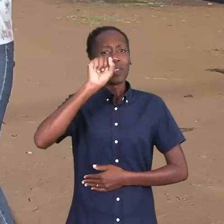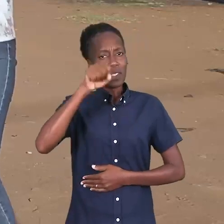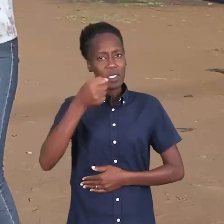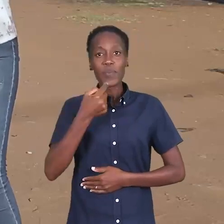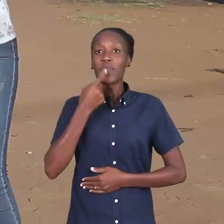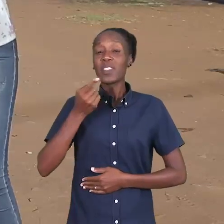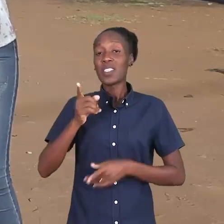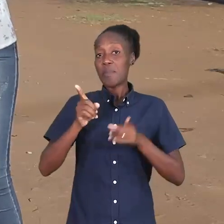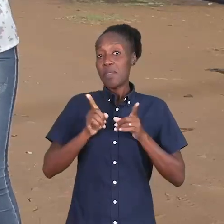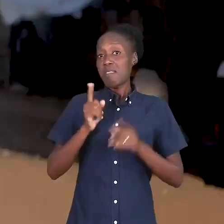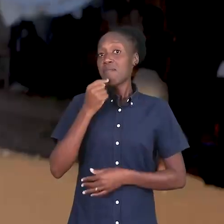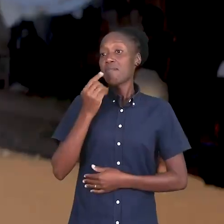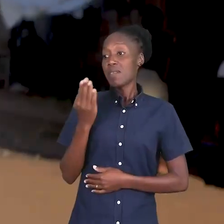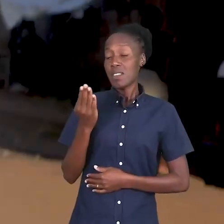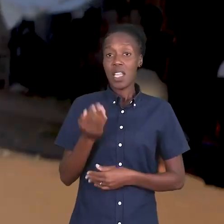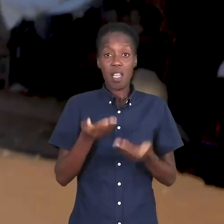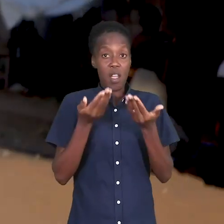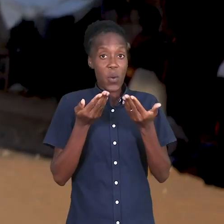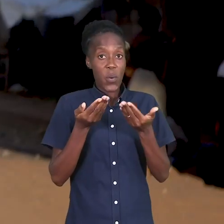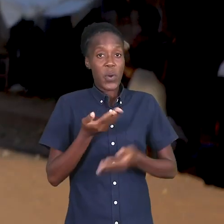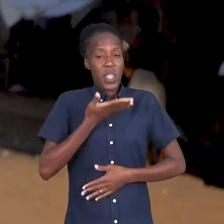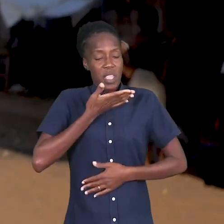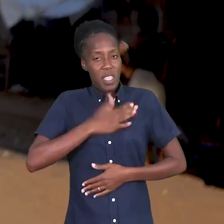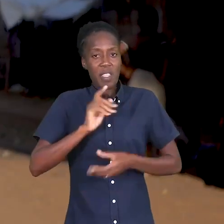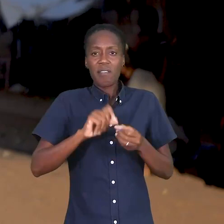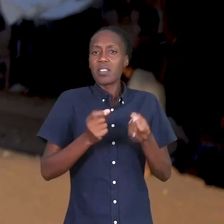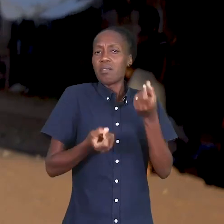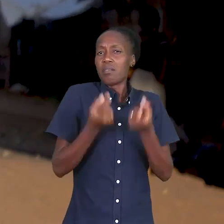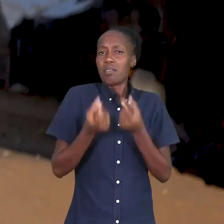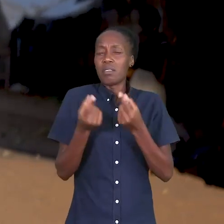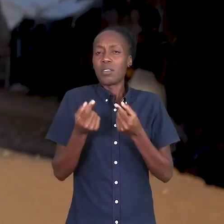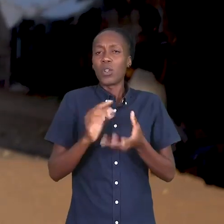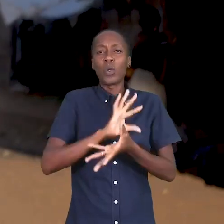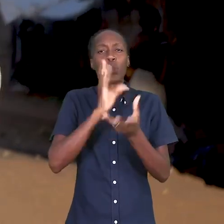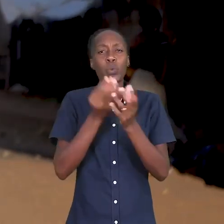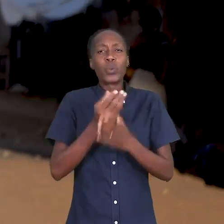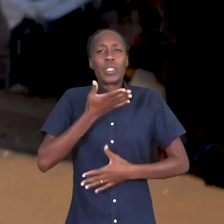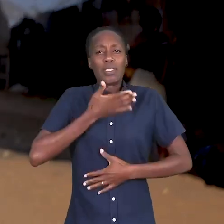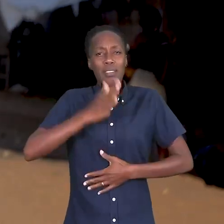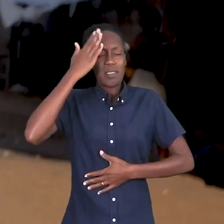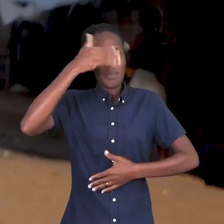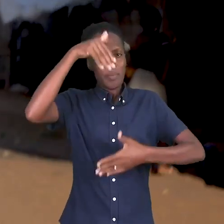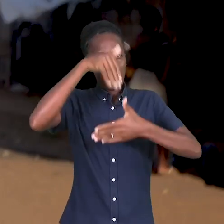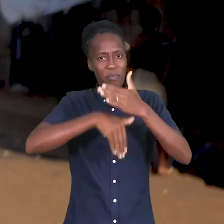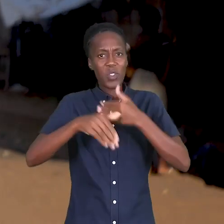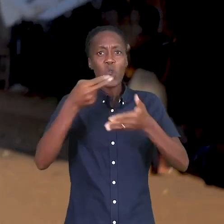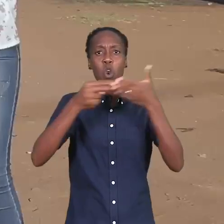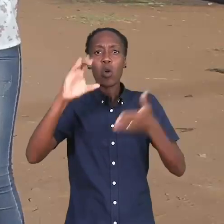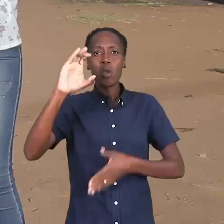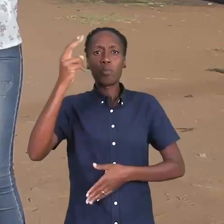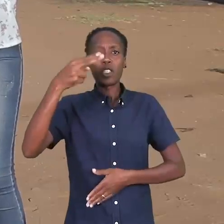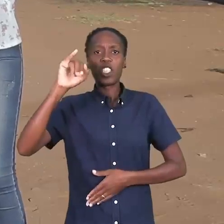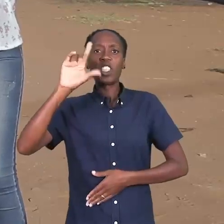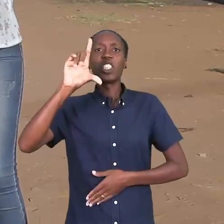Foi exatamente isso que a Sheila nos disse. Mas para não estarmos aqui a fazer spoilers, vamos todos juntos descobrir quem